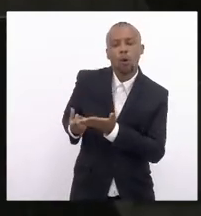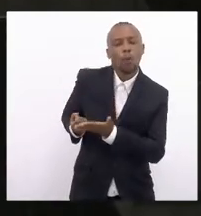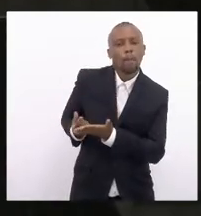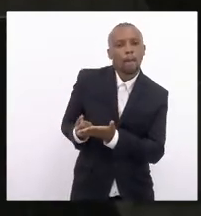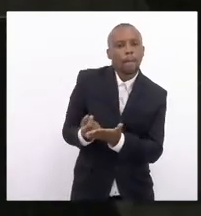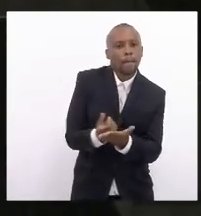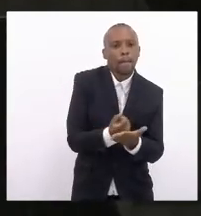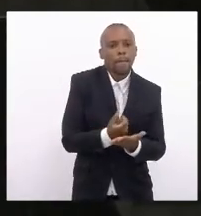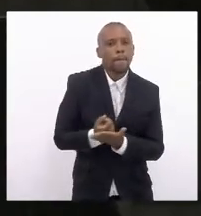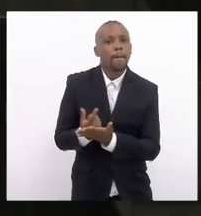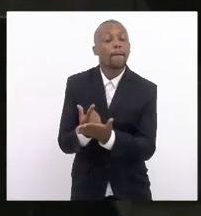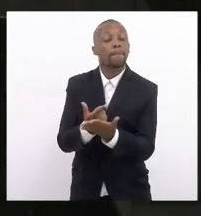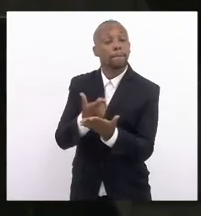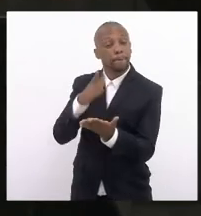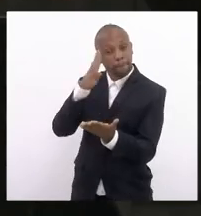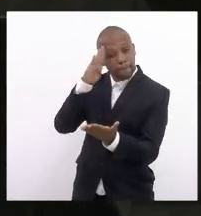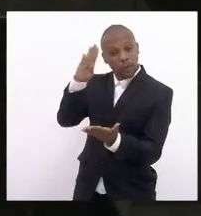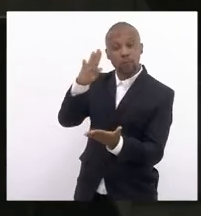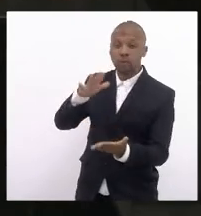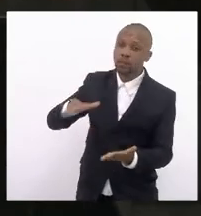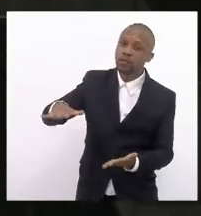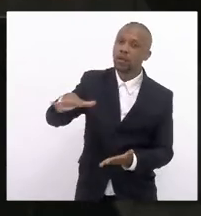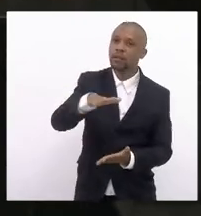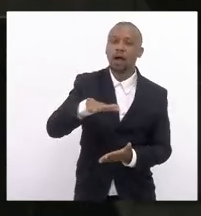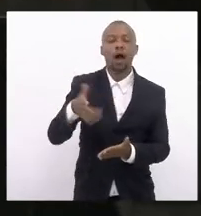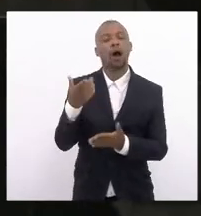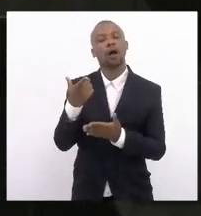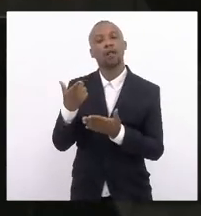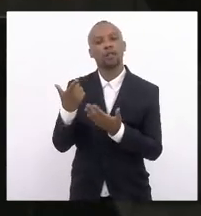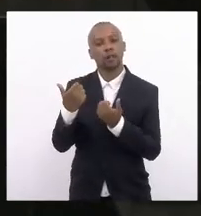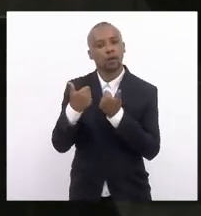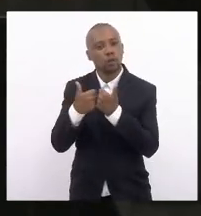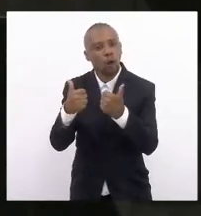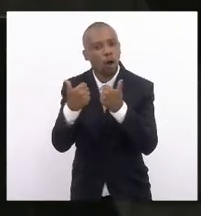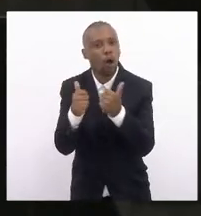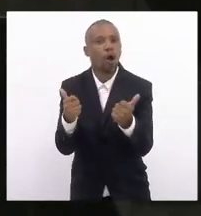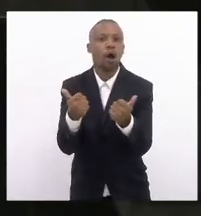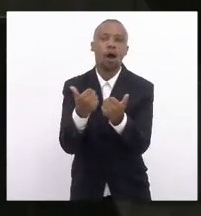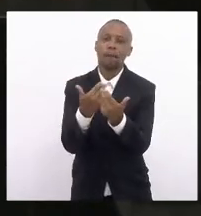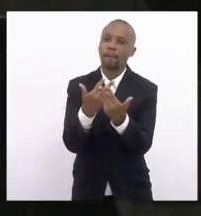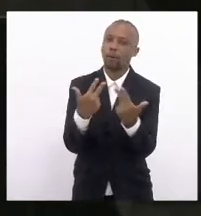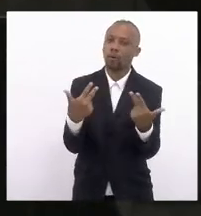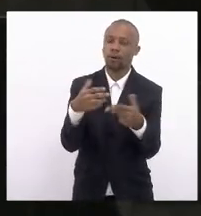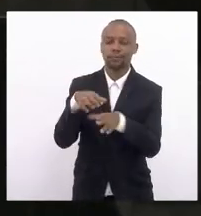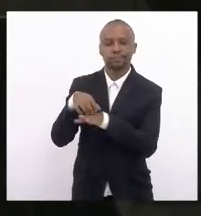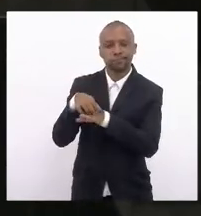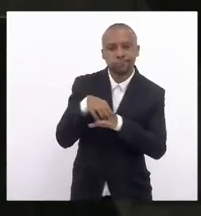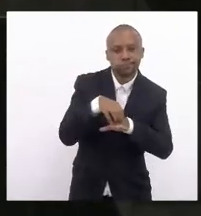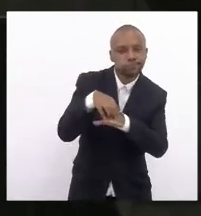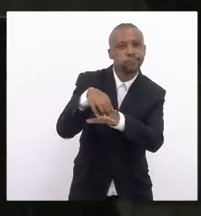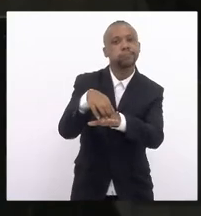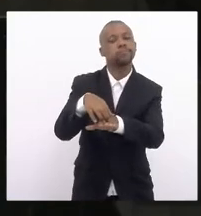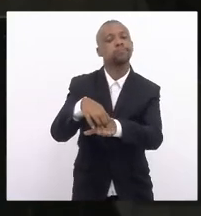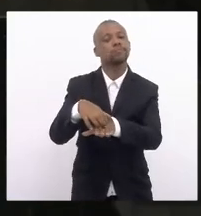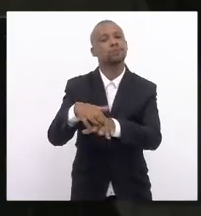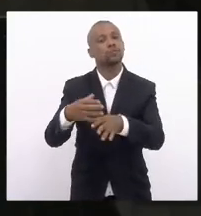principalmente nessa área do transporte, dos direitos dos